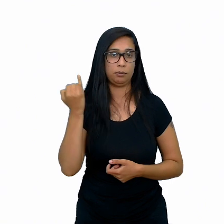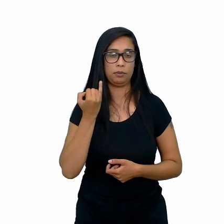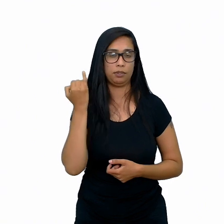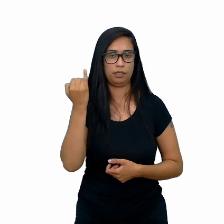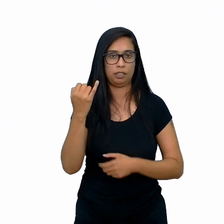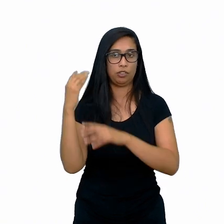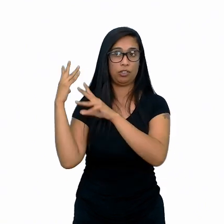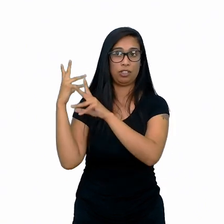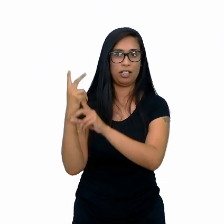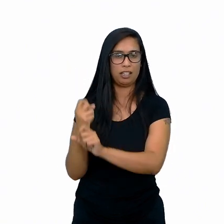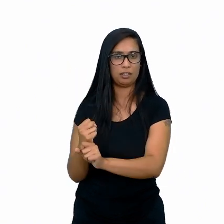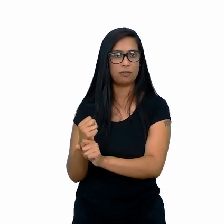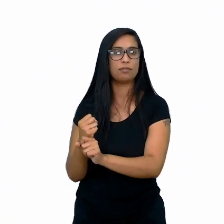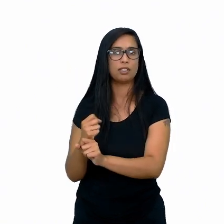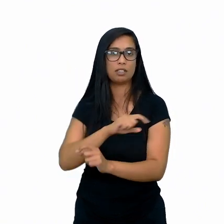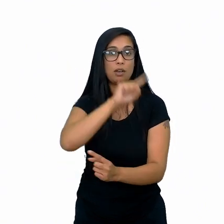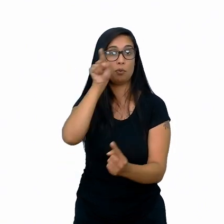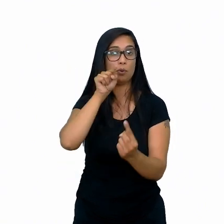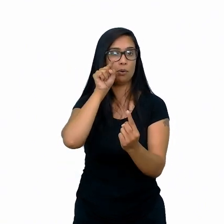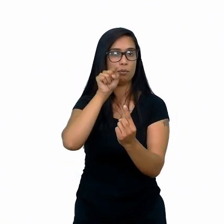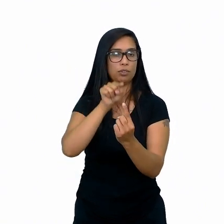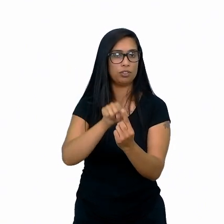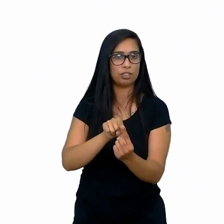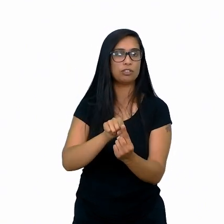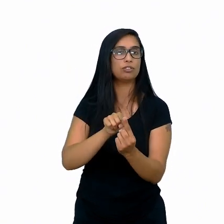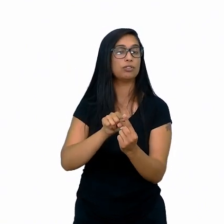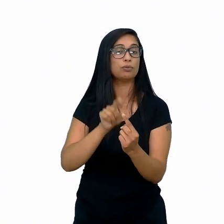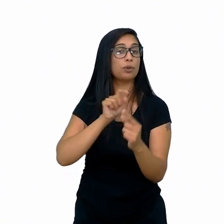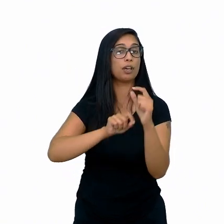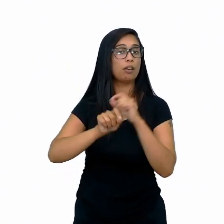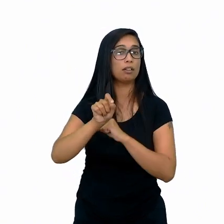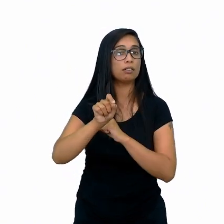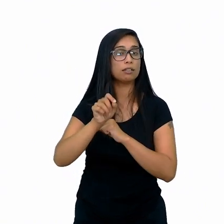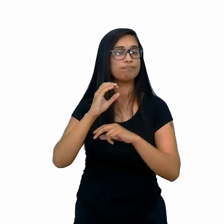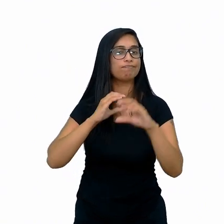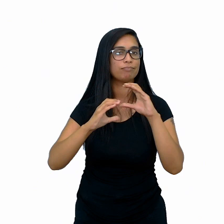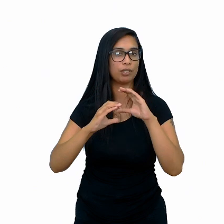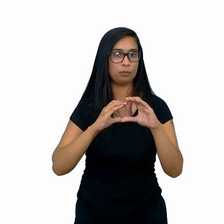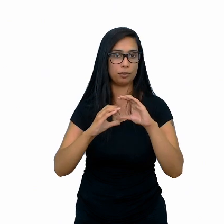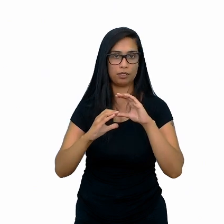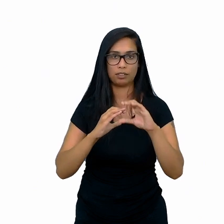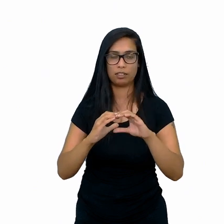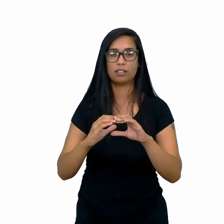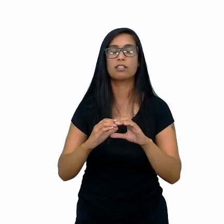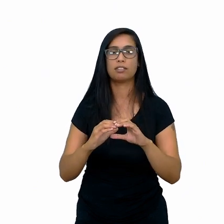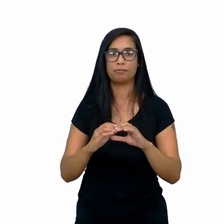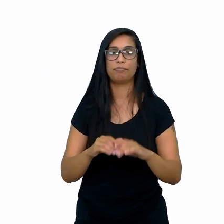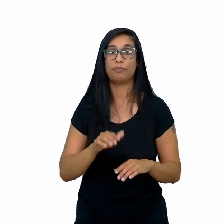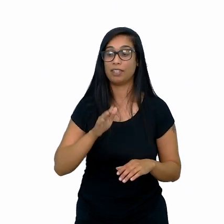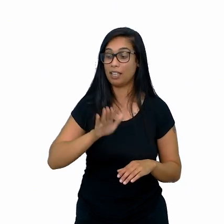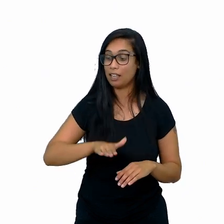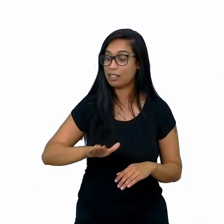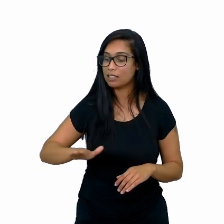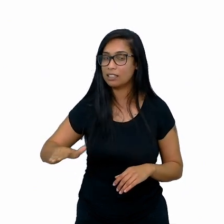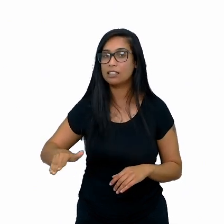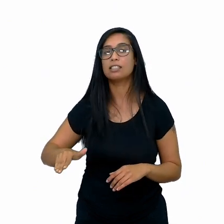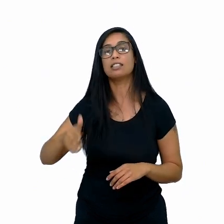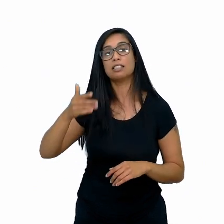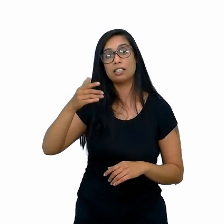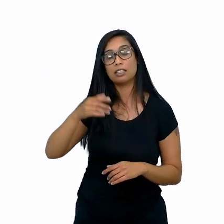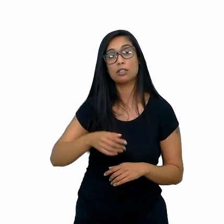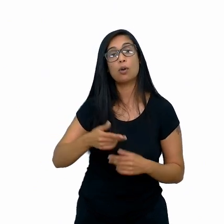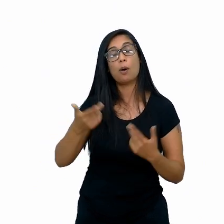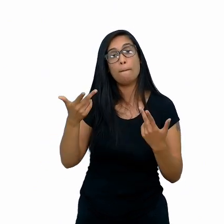retomar o propósito comunicativo e que as crianças o tenham nitidamente. Por